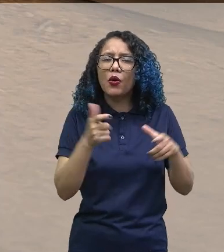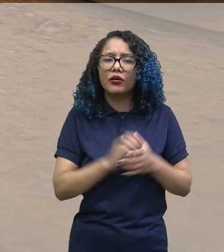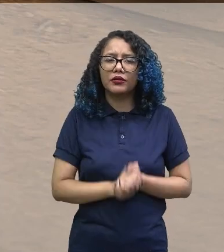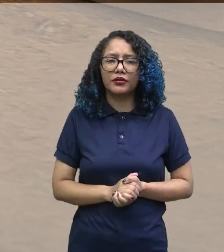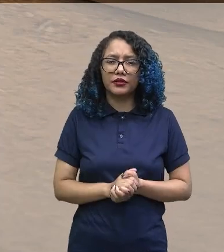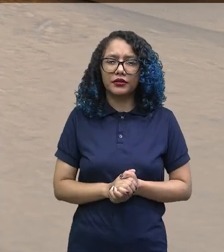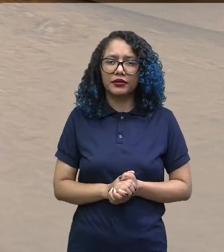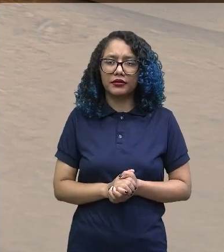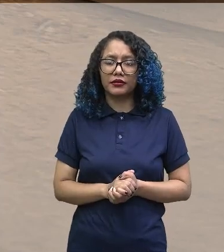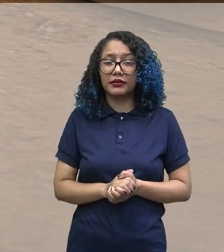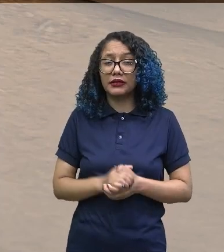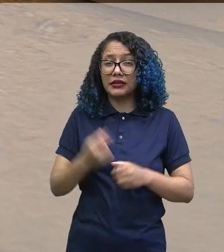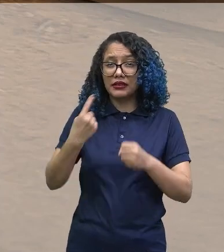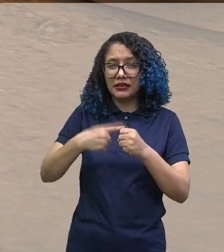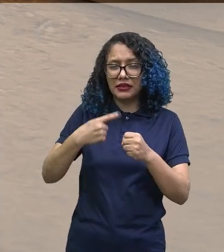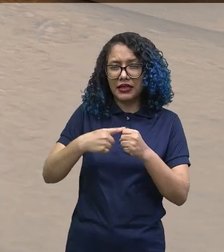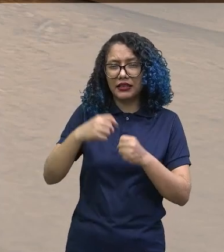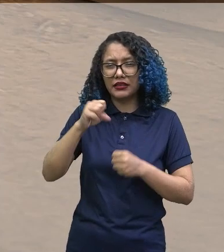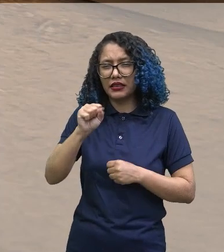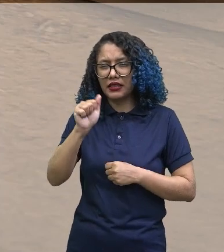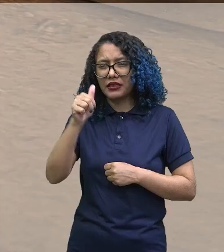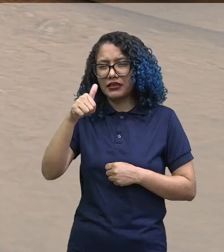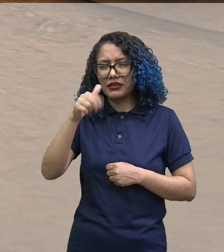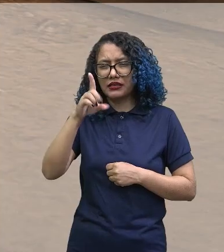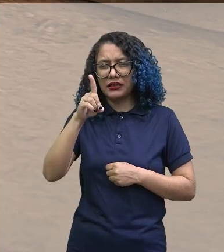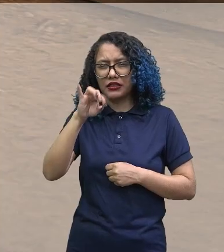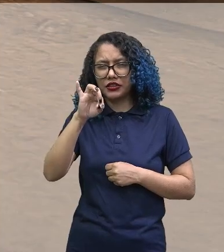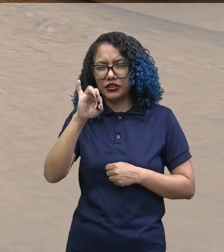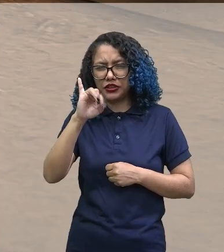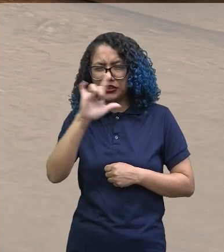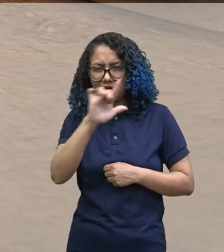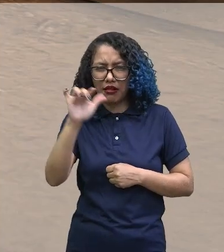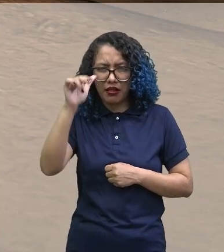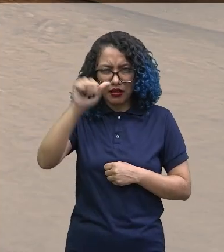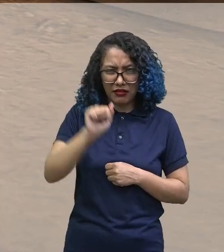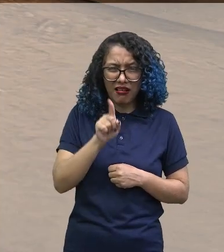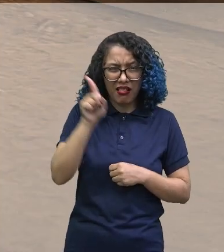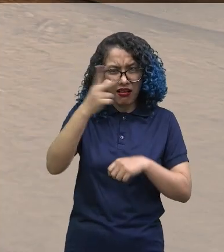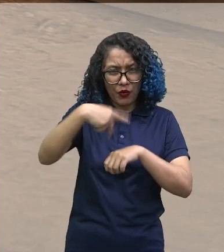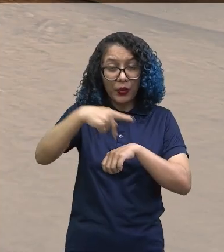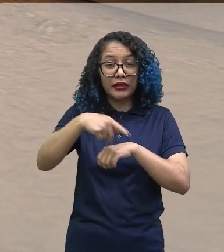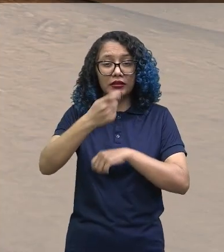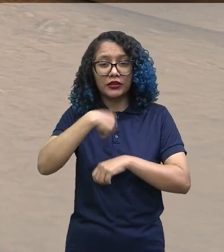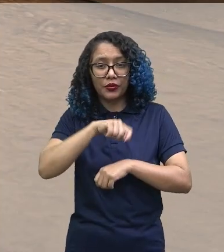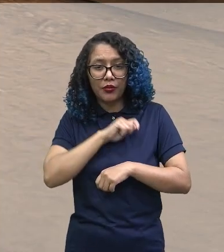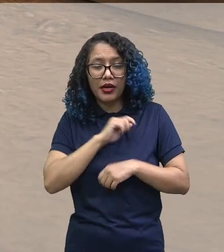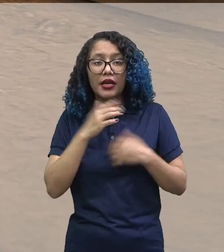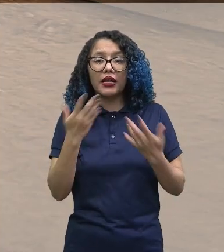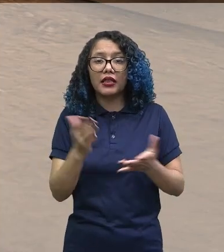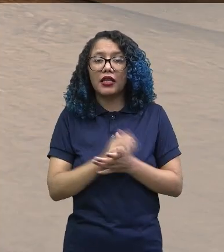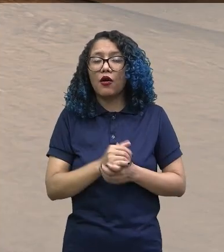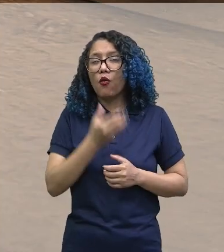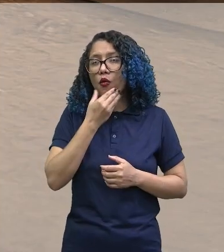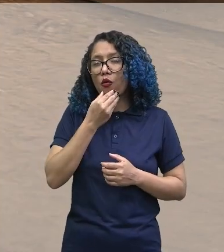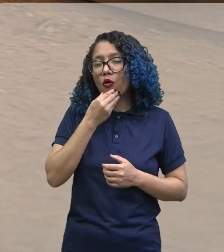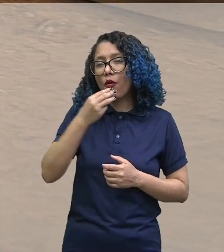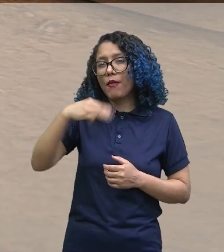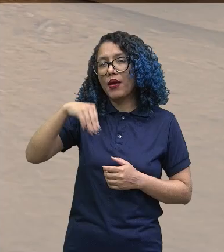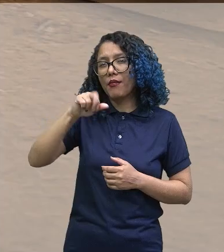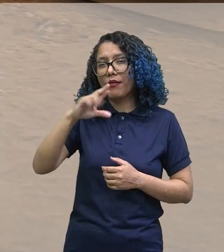no município de Santillana del Mar, na Espanha, né? Ela foi encontrada por Marcelino